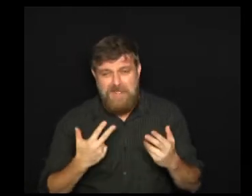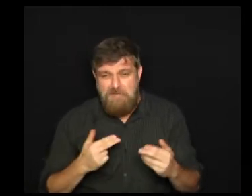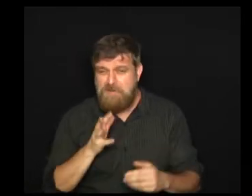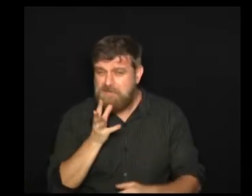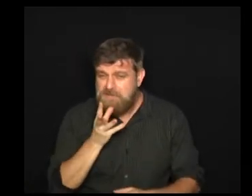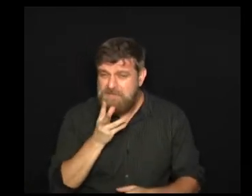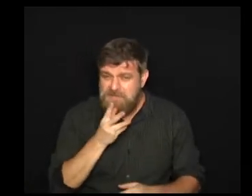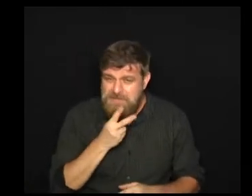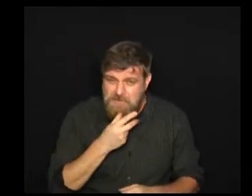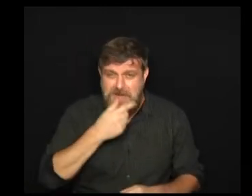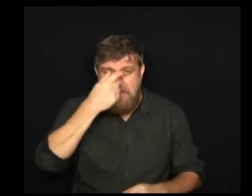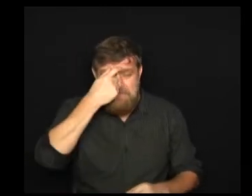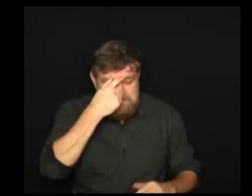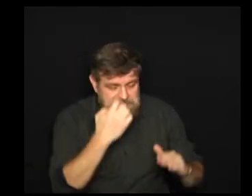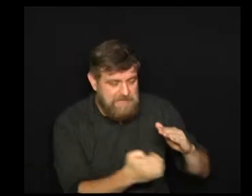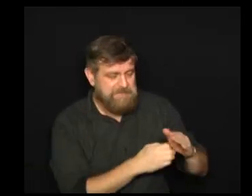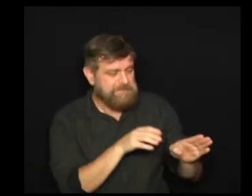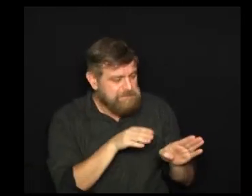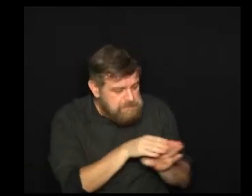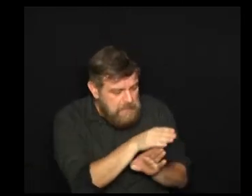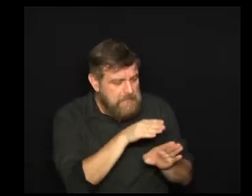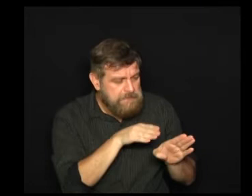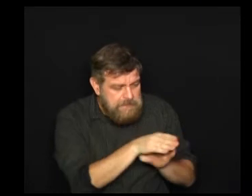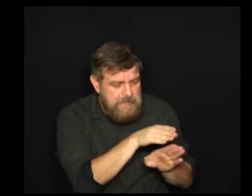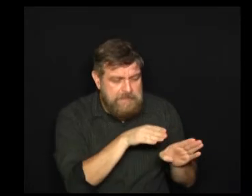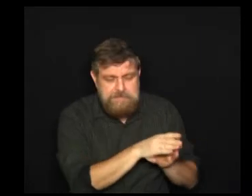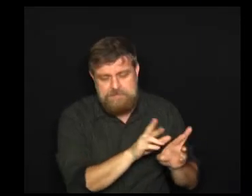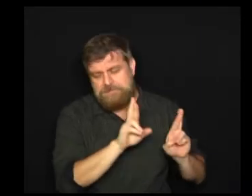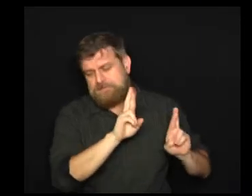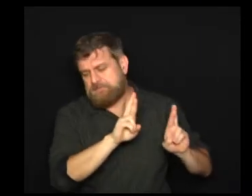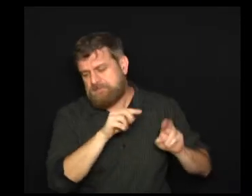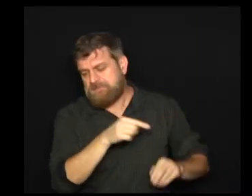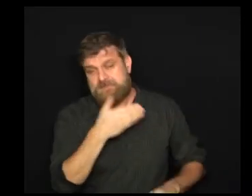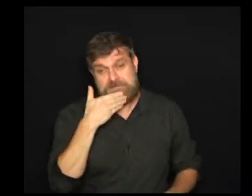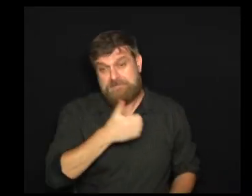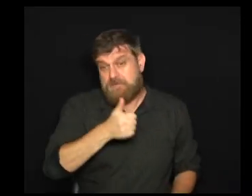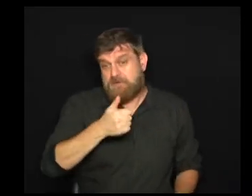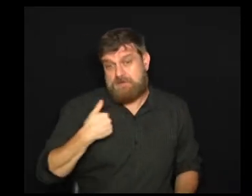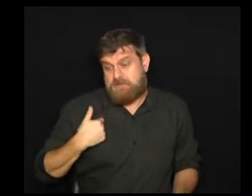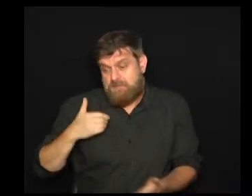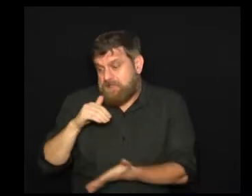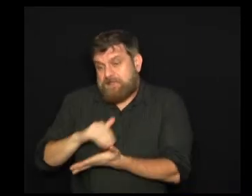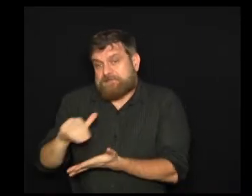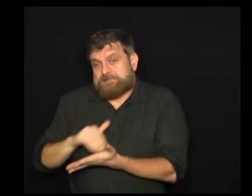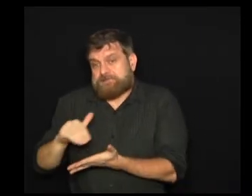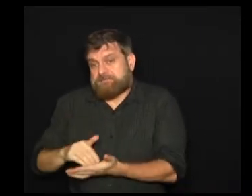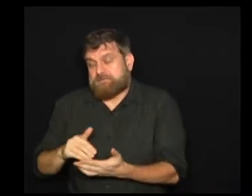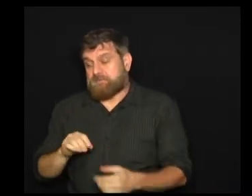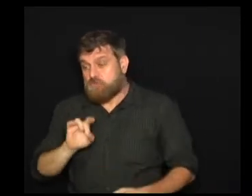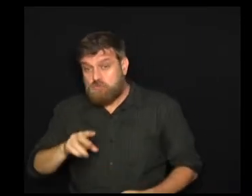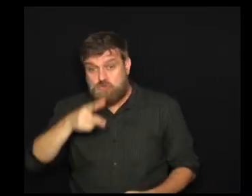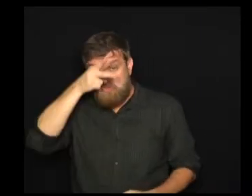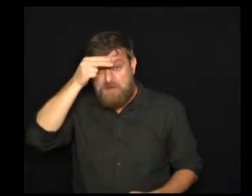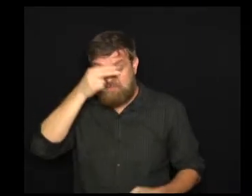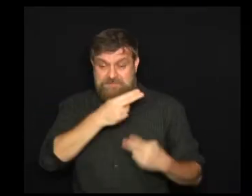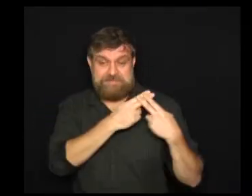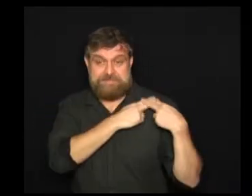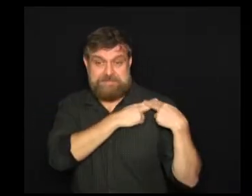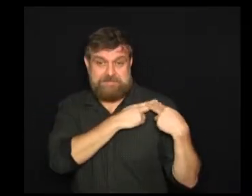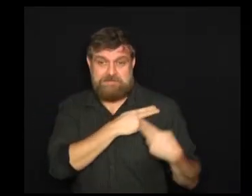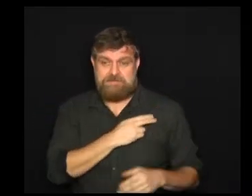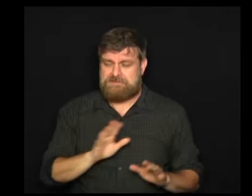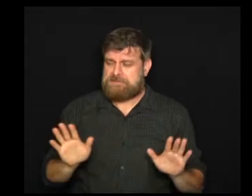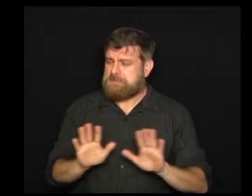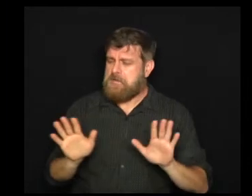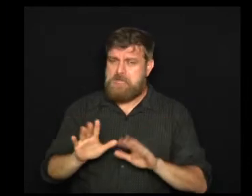devagar, conscientizando para ver se melhora, porque é uma coisa que não depende da secretaria, não depende do prefeito, não depende da secretária,